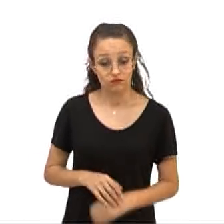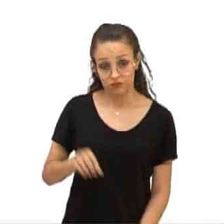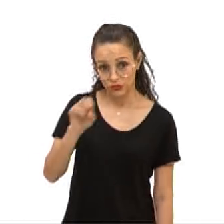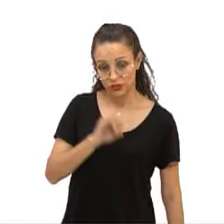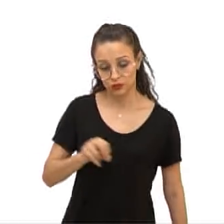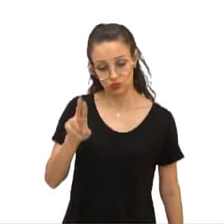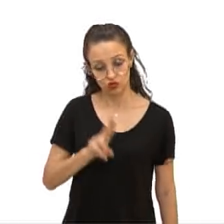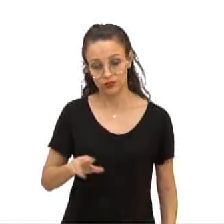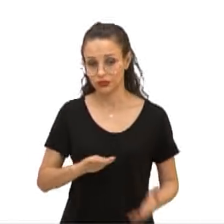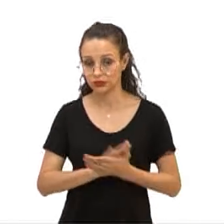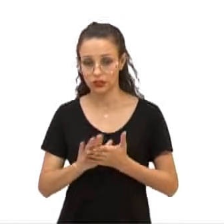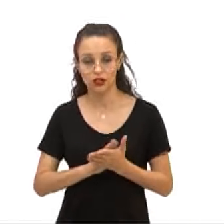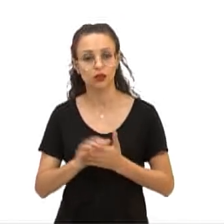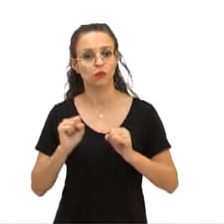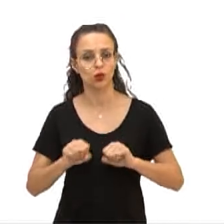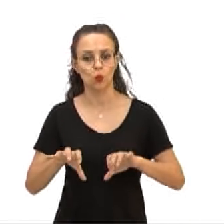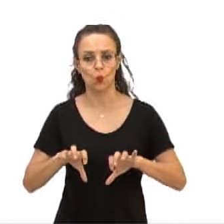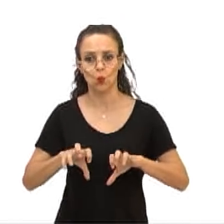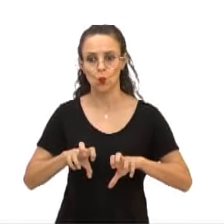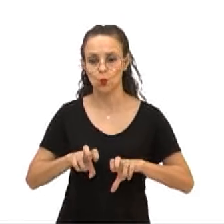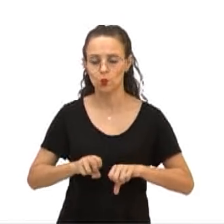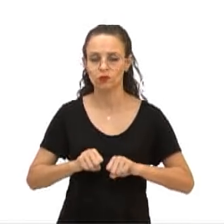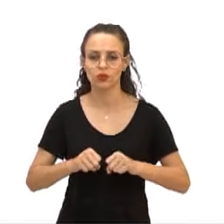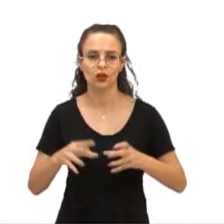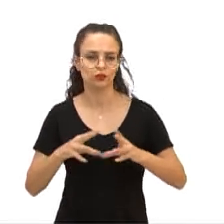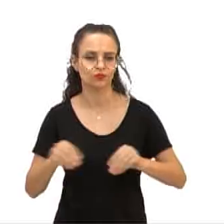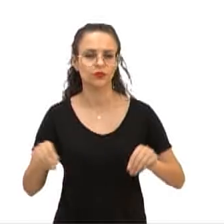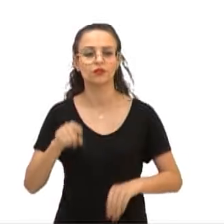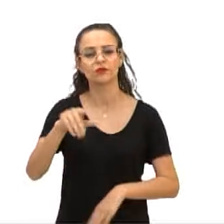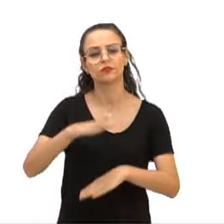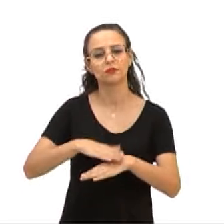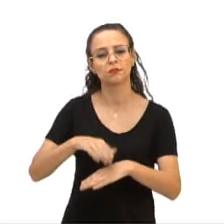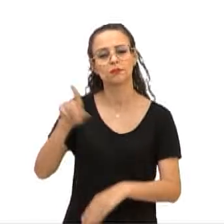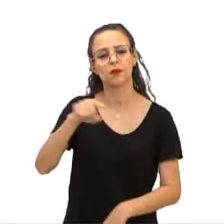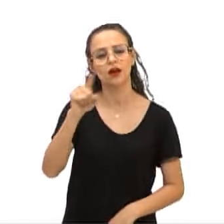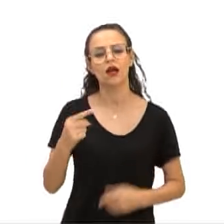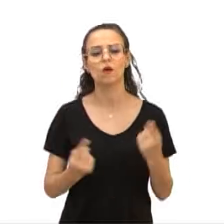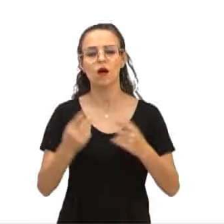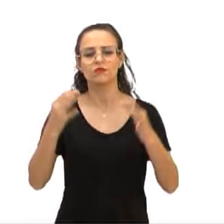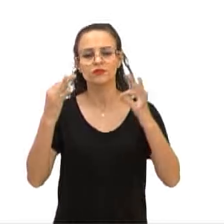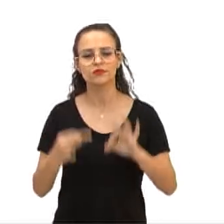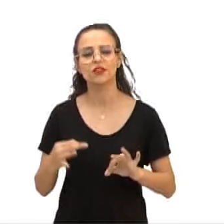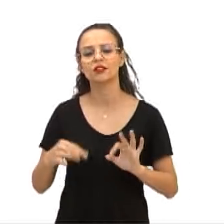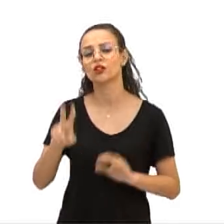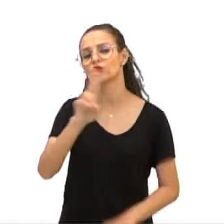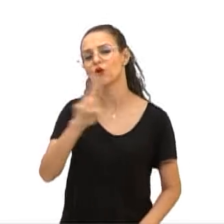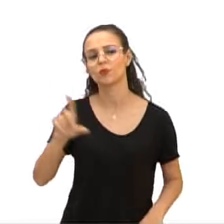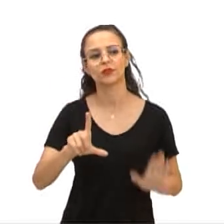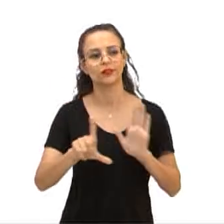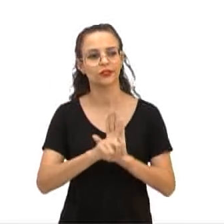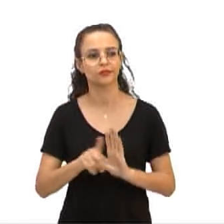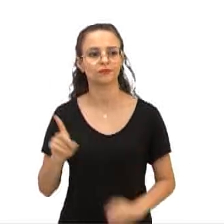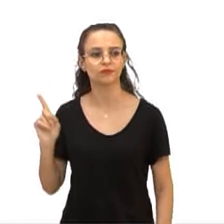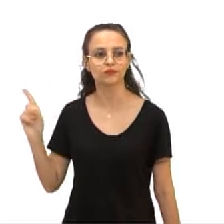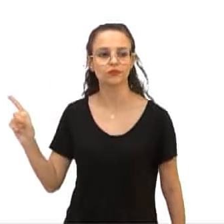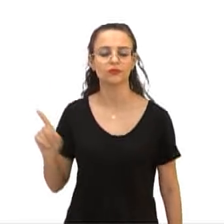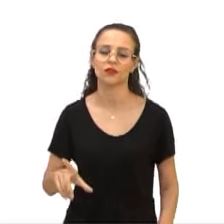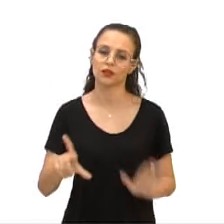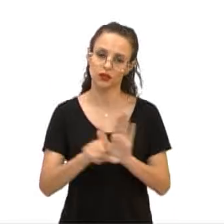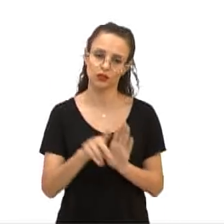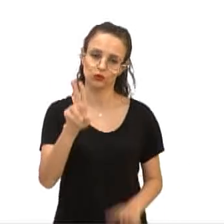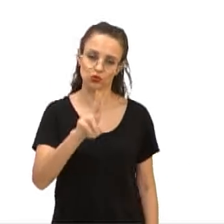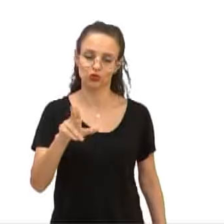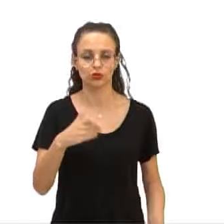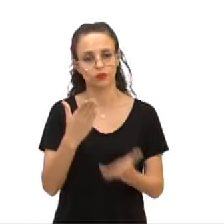inutilização provoca sua atrofia. Marque a alternativa que indica como ficou conhecida essa lei. Alternativa A é a lei do